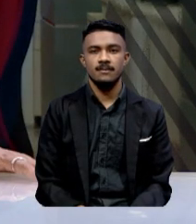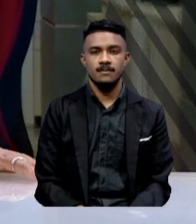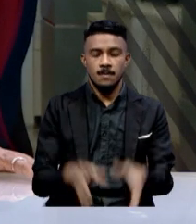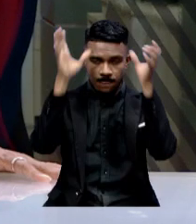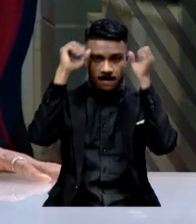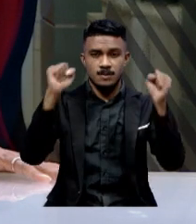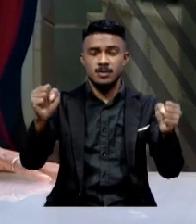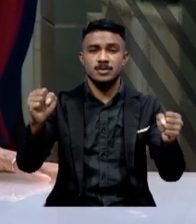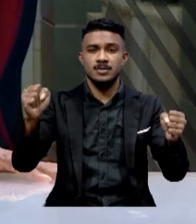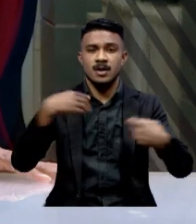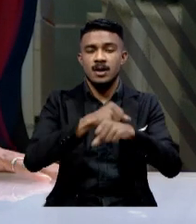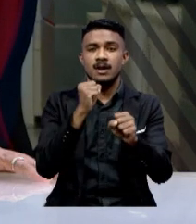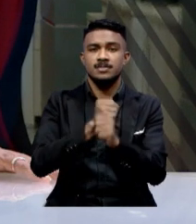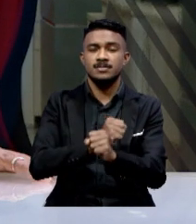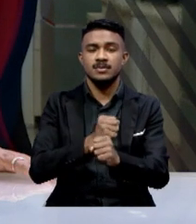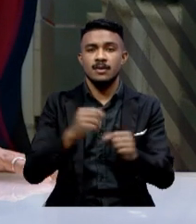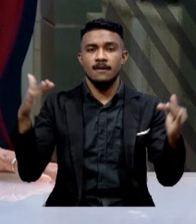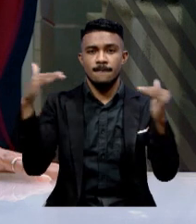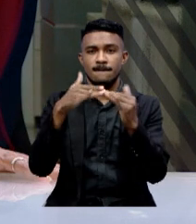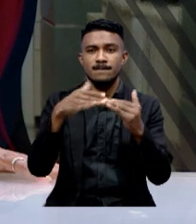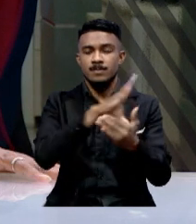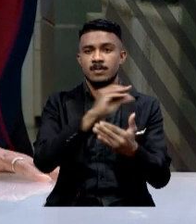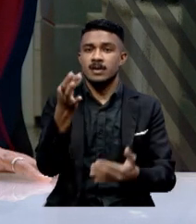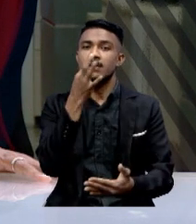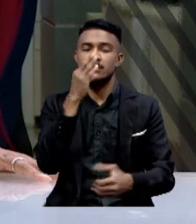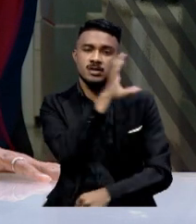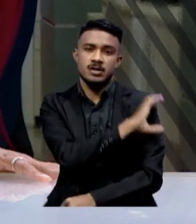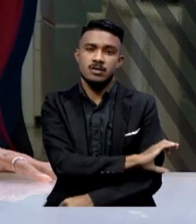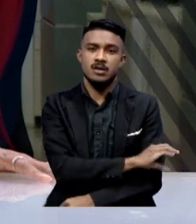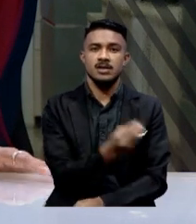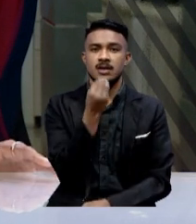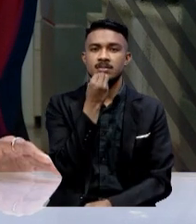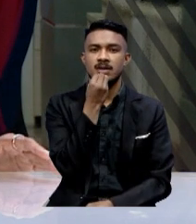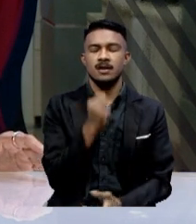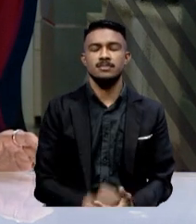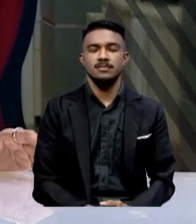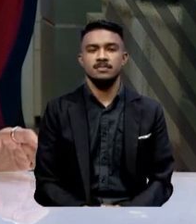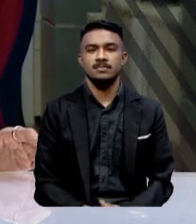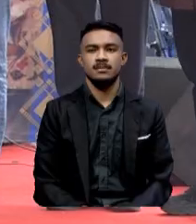Presidente República lança Programa Nacional Nutrição no Segurança Alimentar.